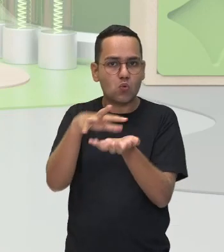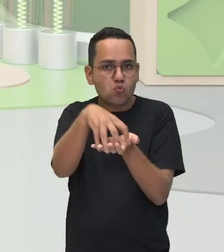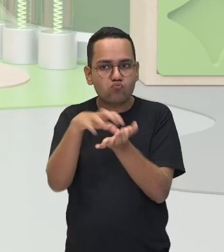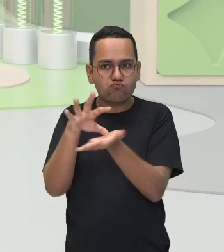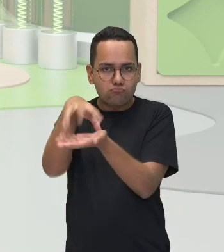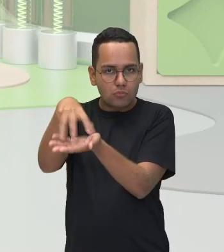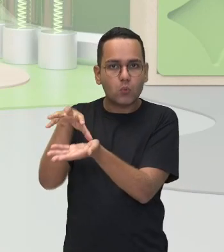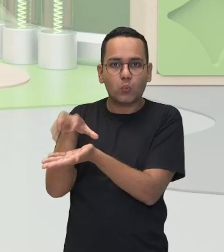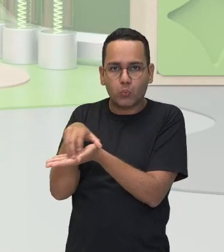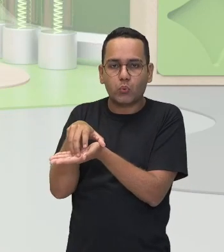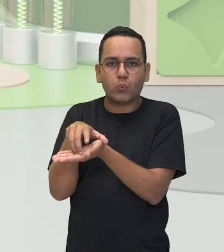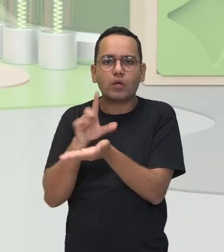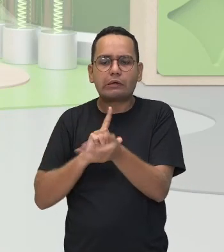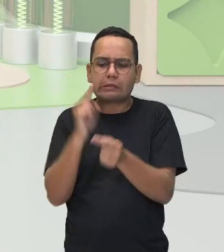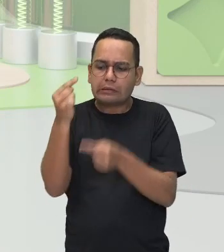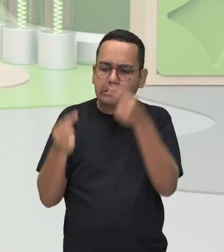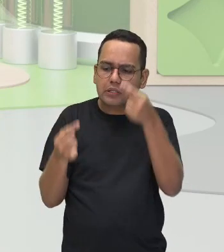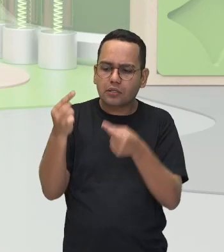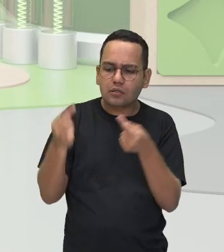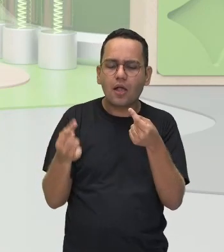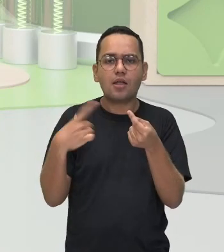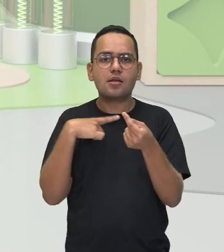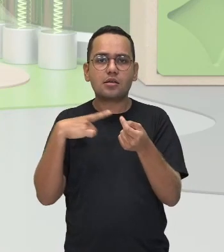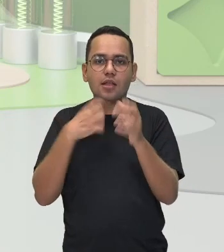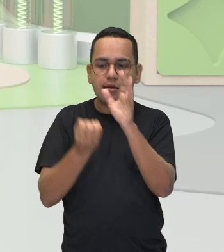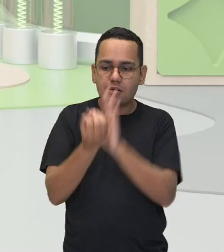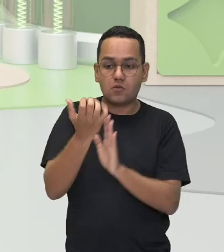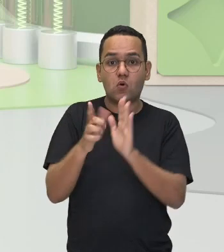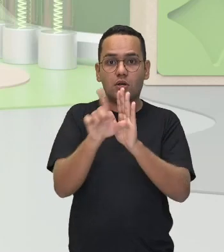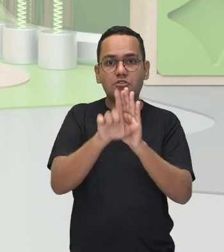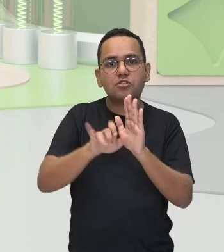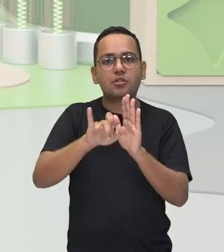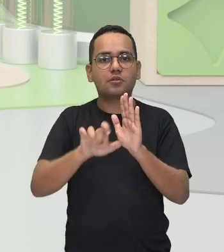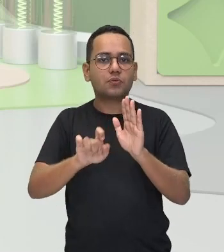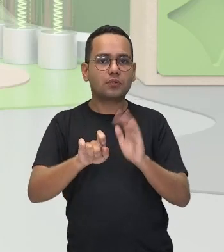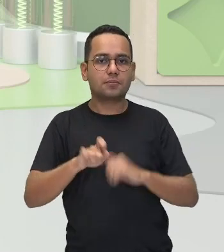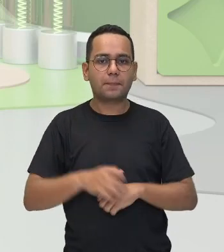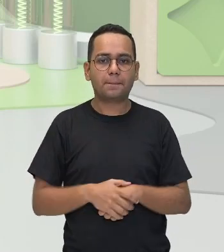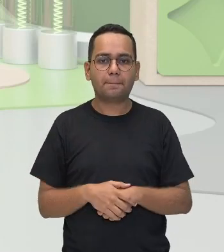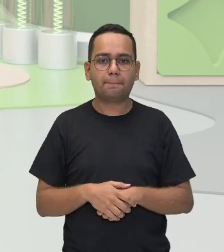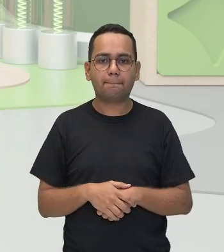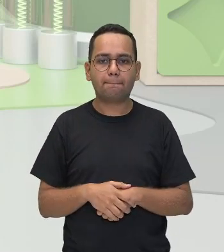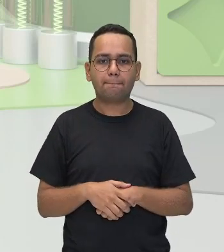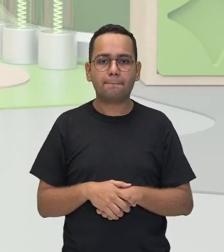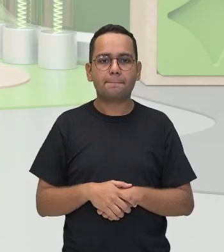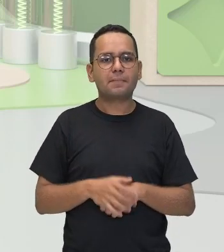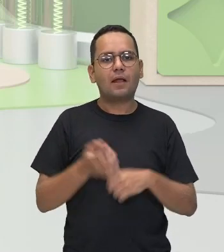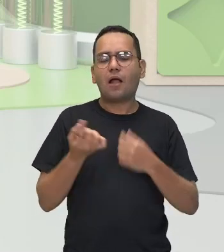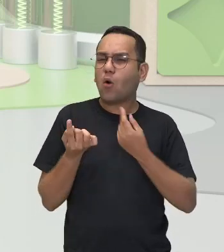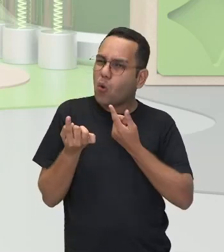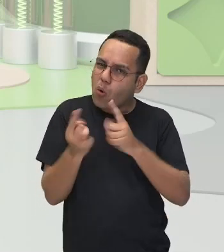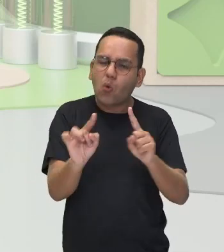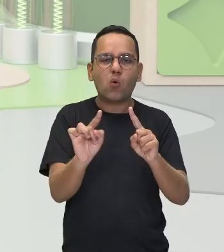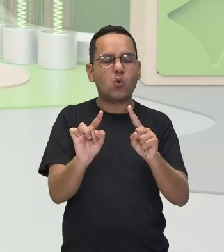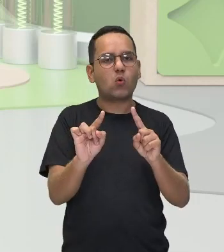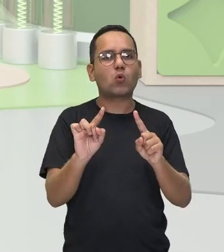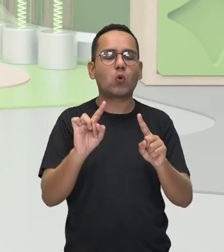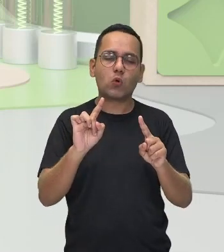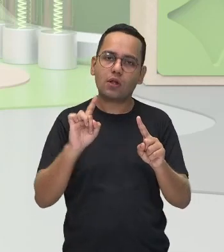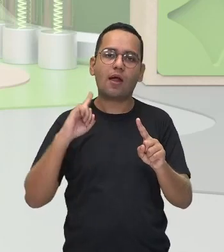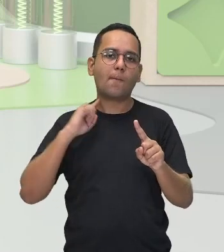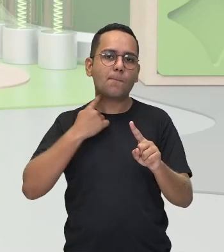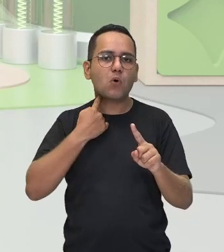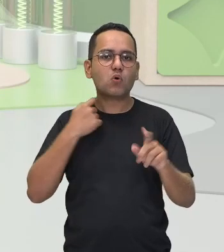eles legislam, produzem leis que estão relacionadas ao combate dessa poluição do ar,